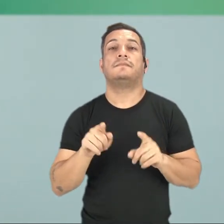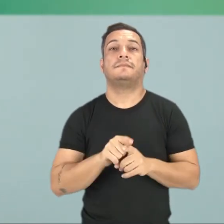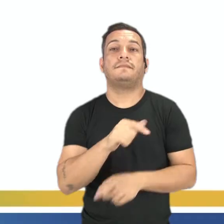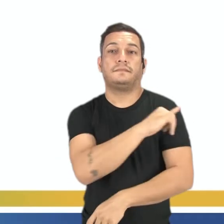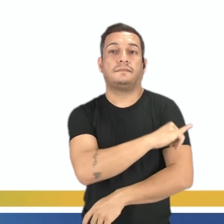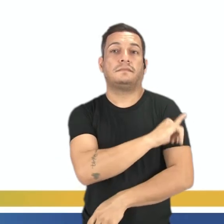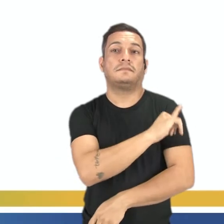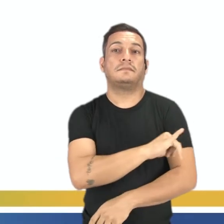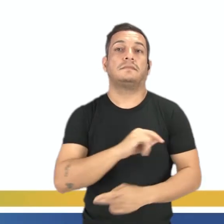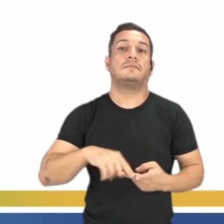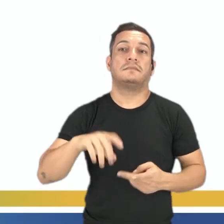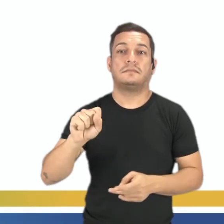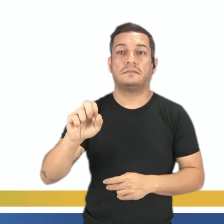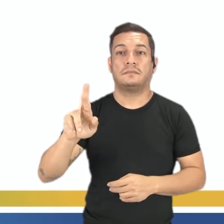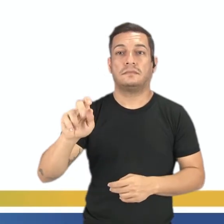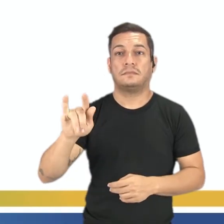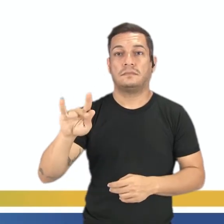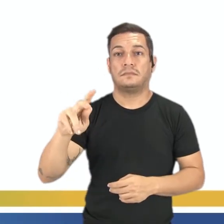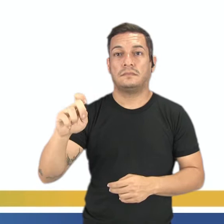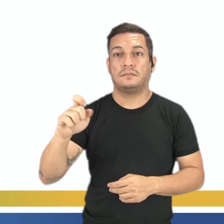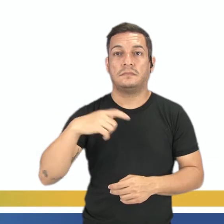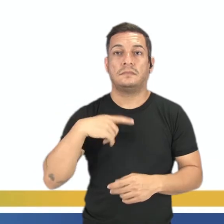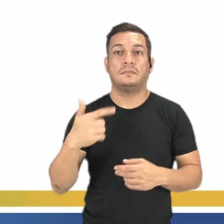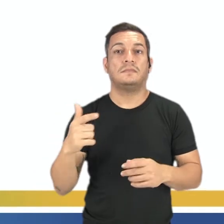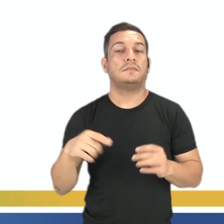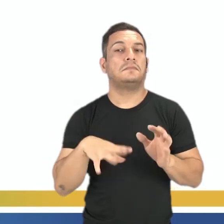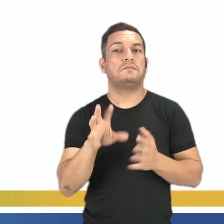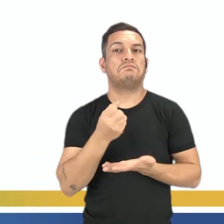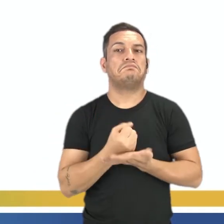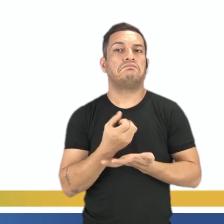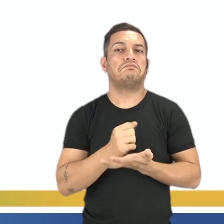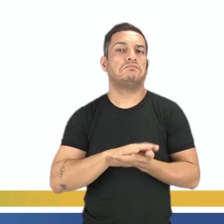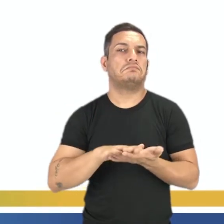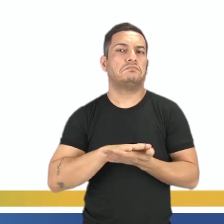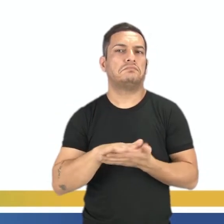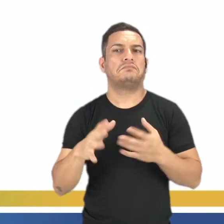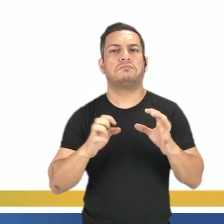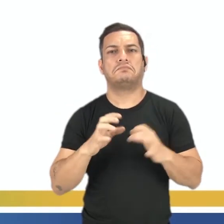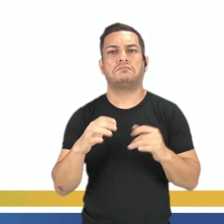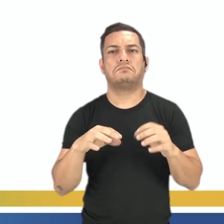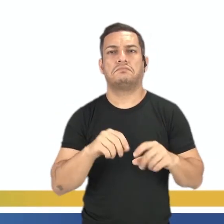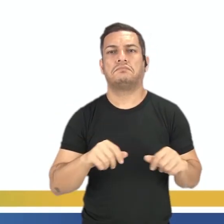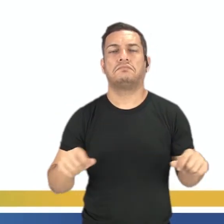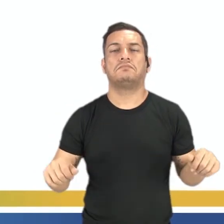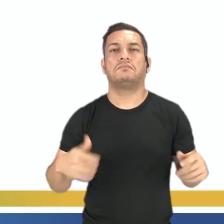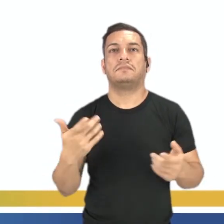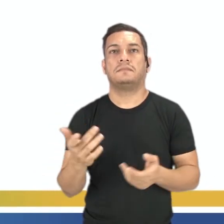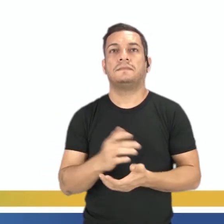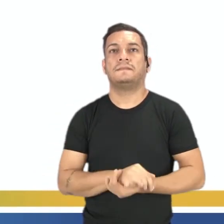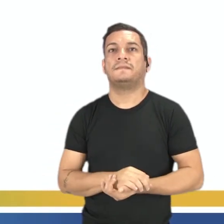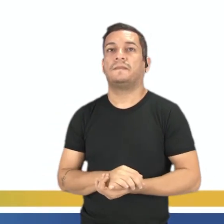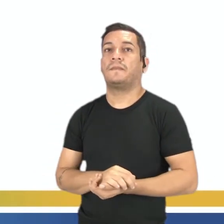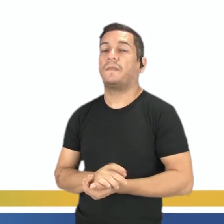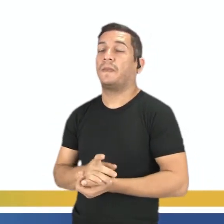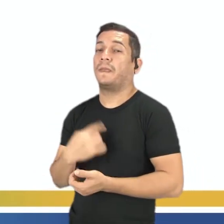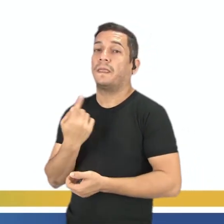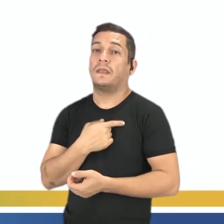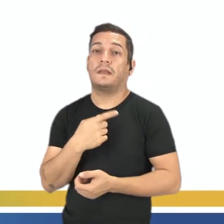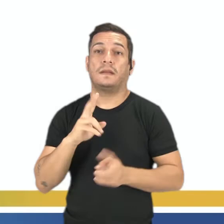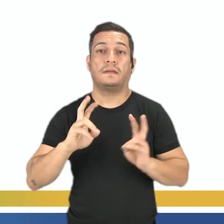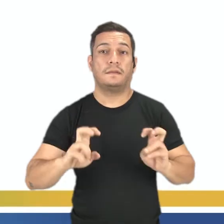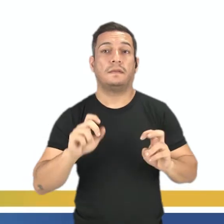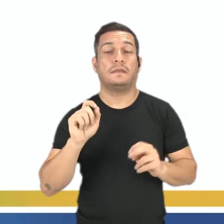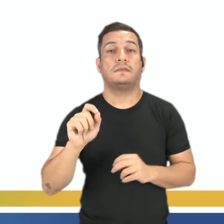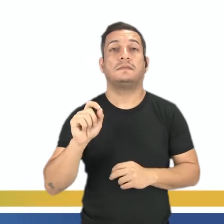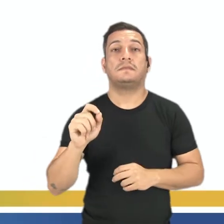de Janeiro e Sergipe que não tem, né, registro de conflito de terra. Então não existe esse tipo de conflito de terra. Então podemos